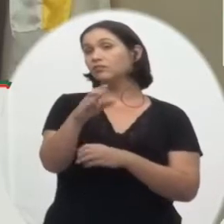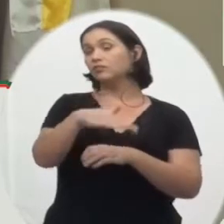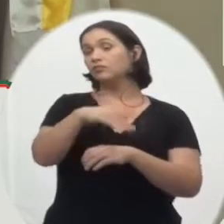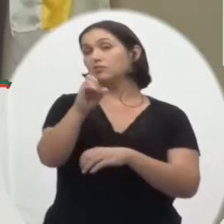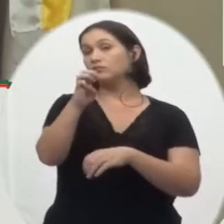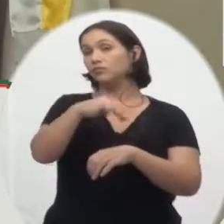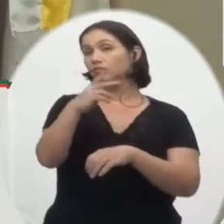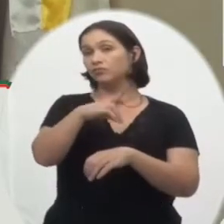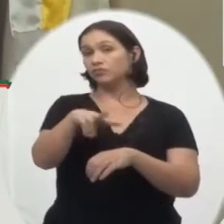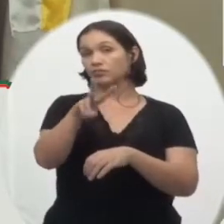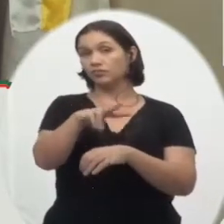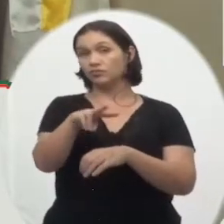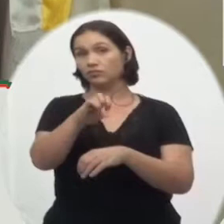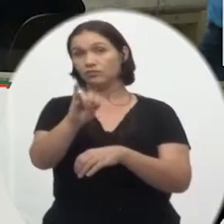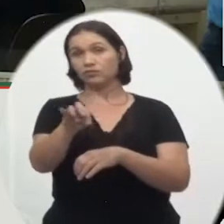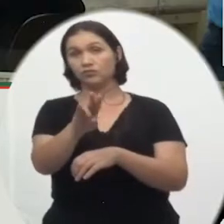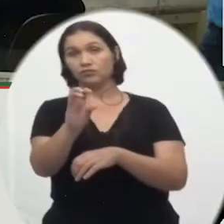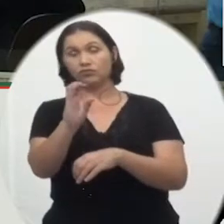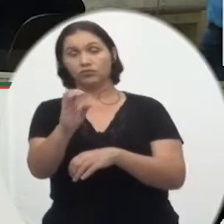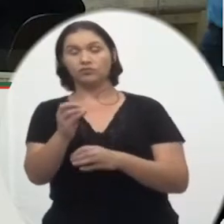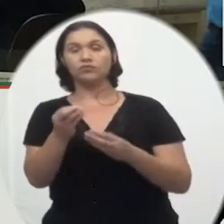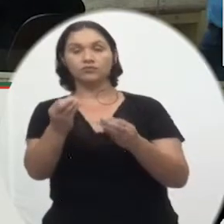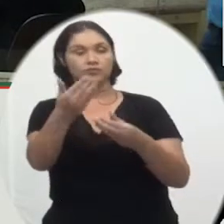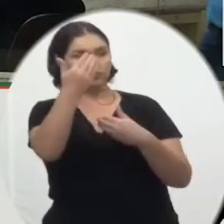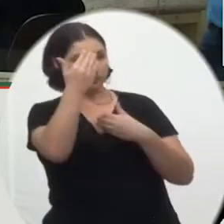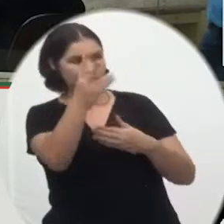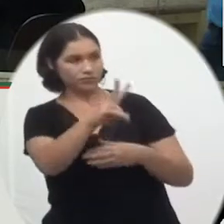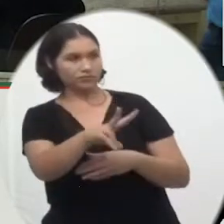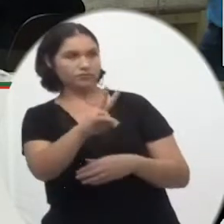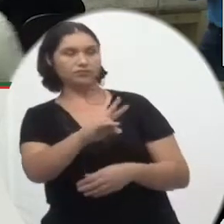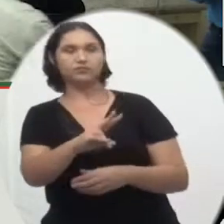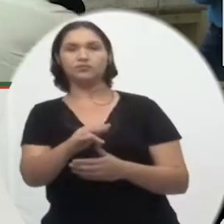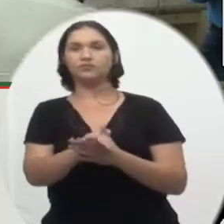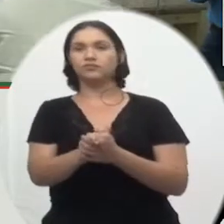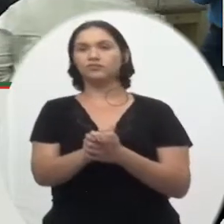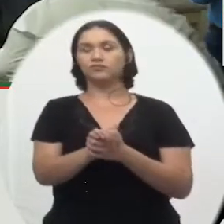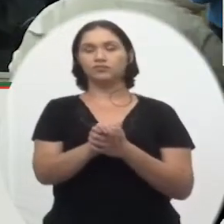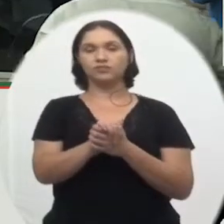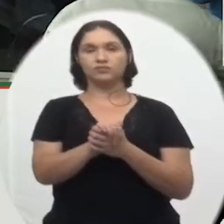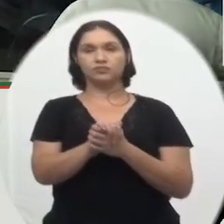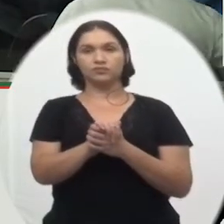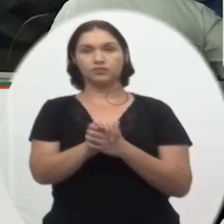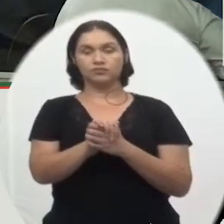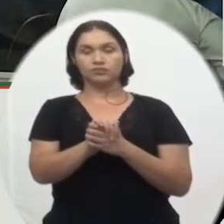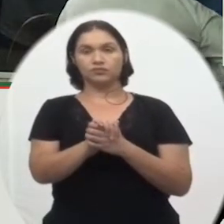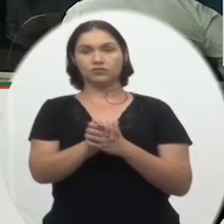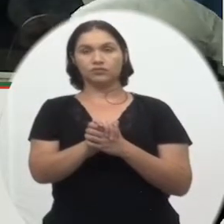minuto cedido pelo vereador Júlio Colombo. Agradeço o seu aparte, vereador Júlio Colombo.